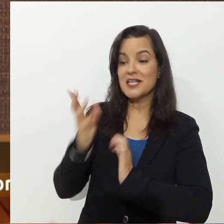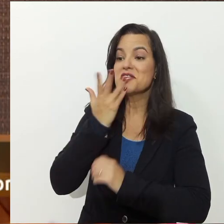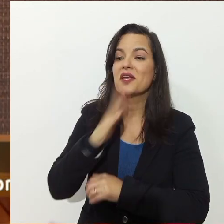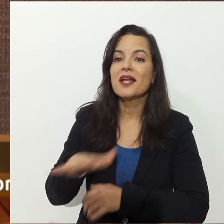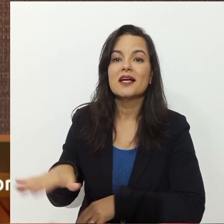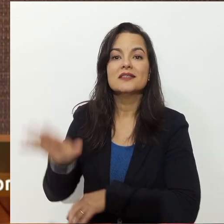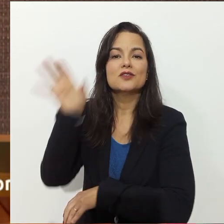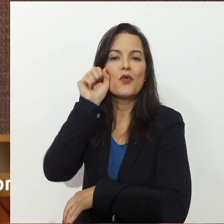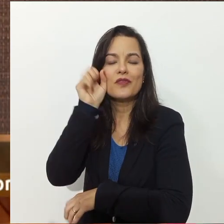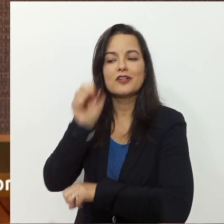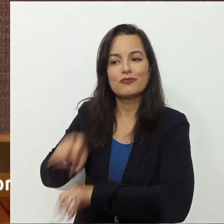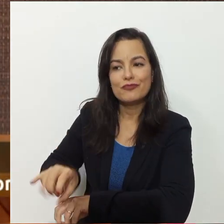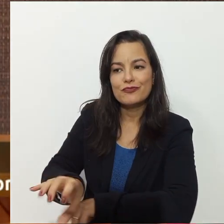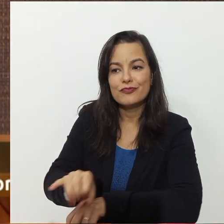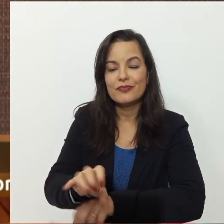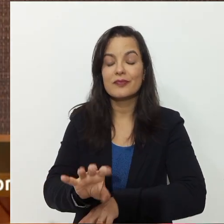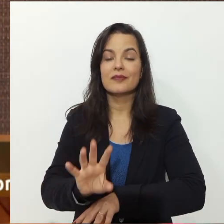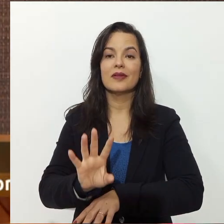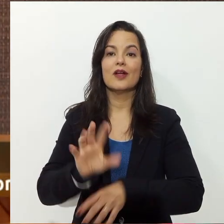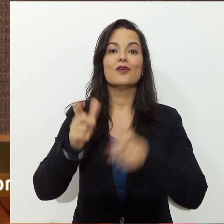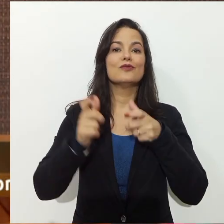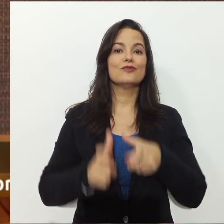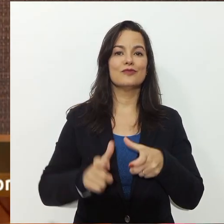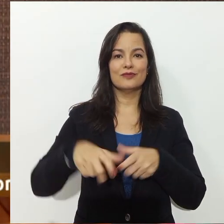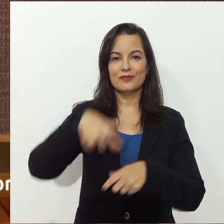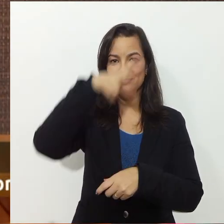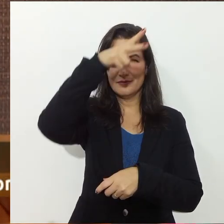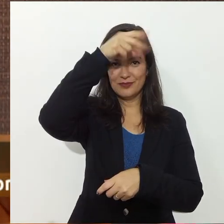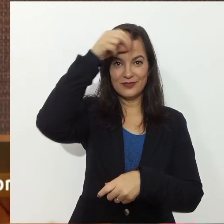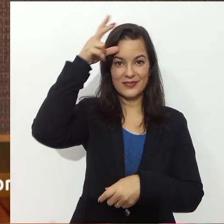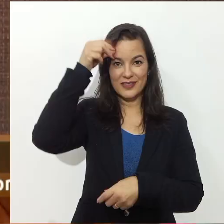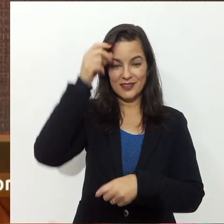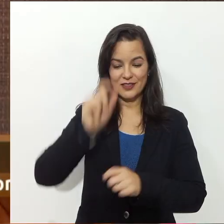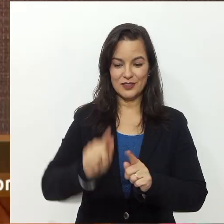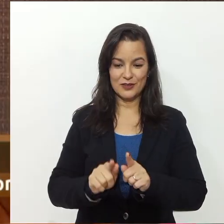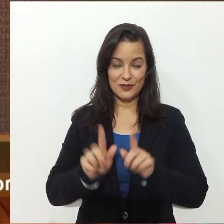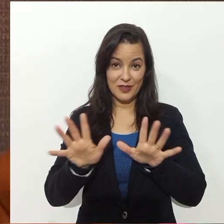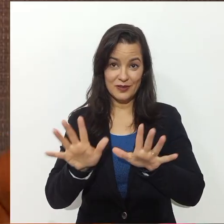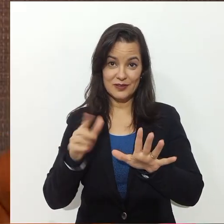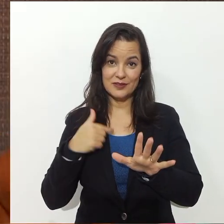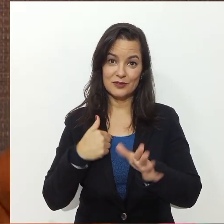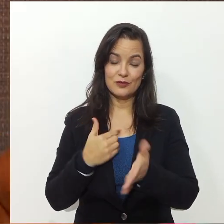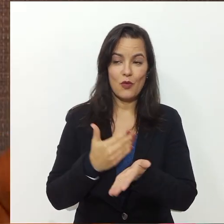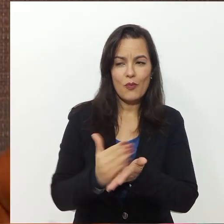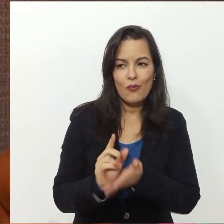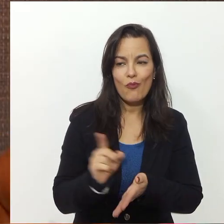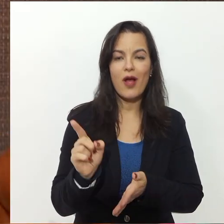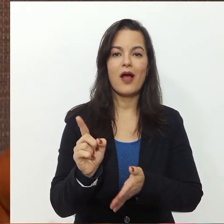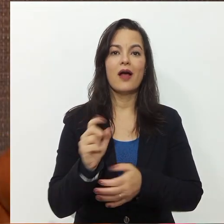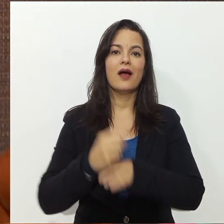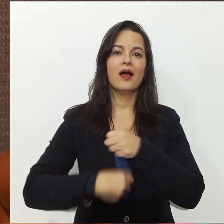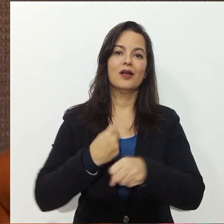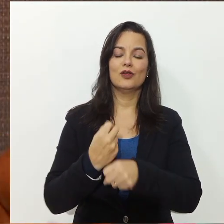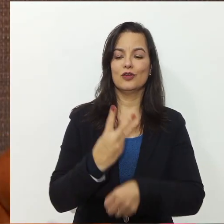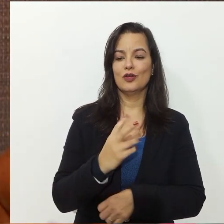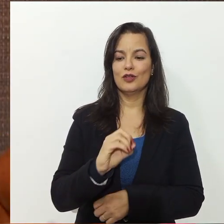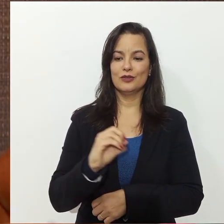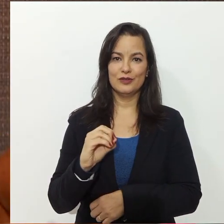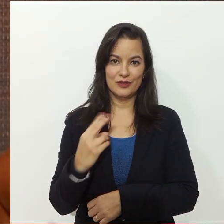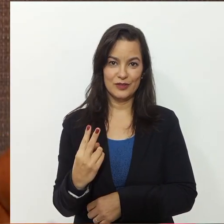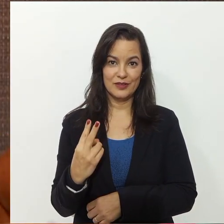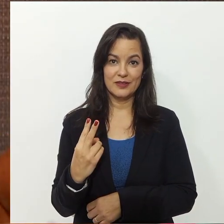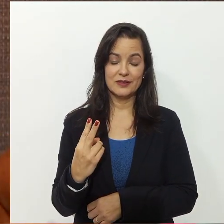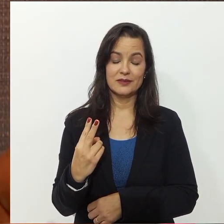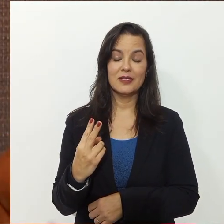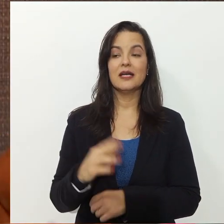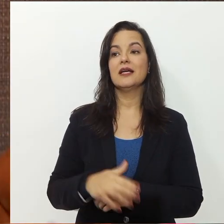Trabalho na Prefeitura de Guarulhos com a infância. Entrei em 2002 na Prefeitura de Guarulhos como professora